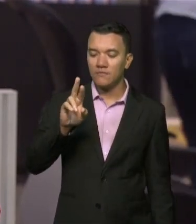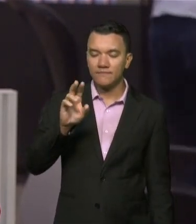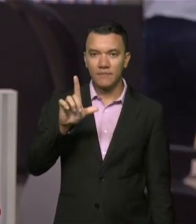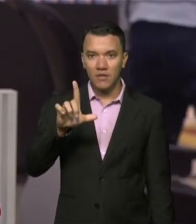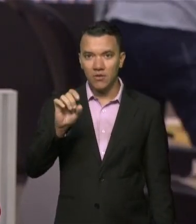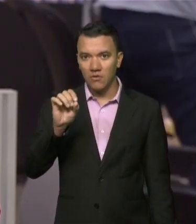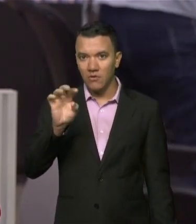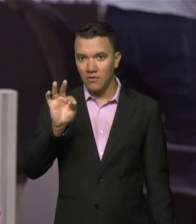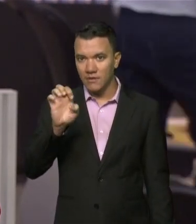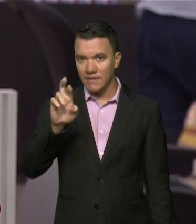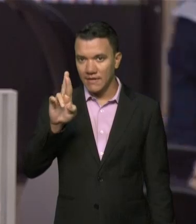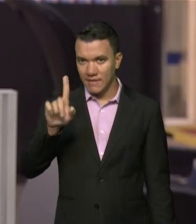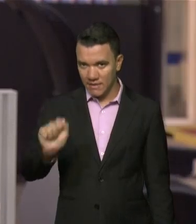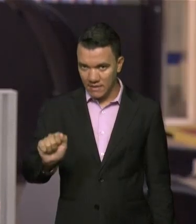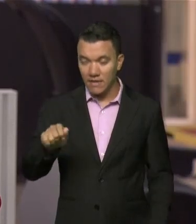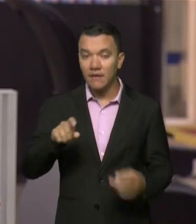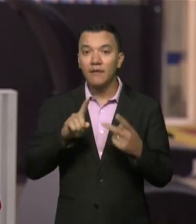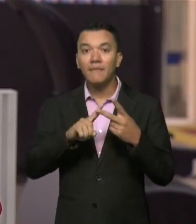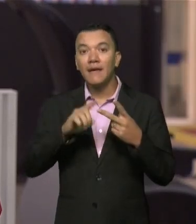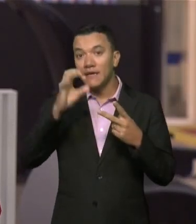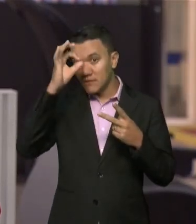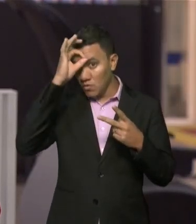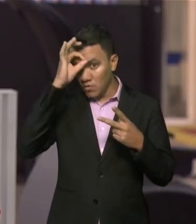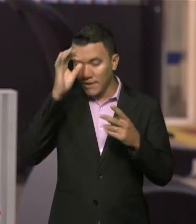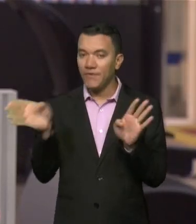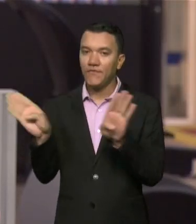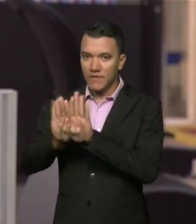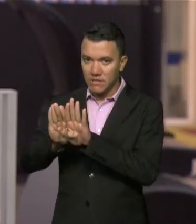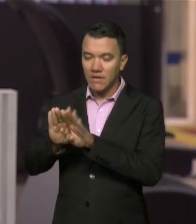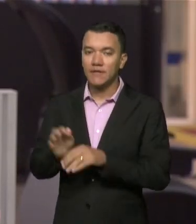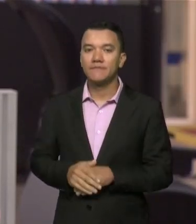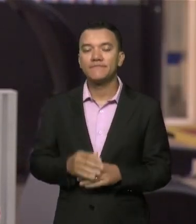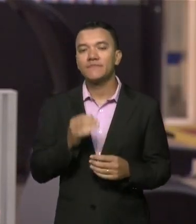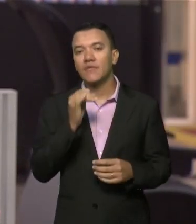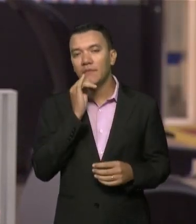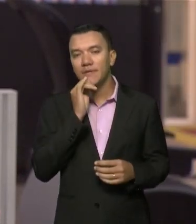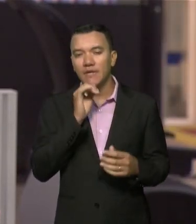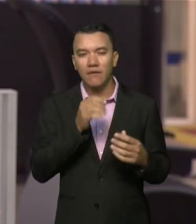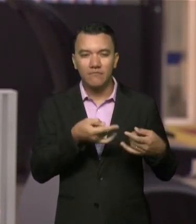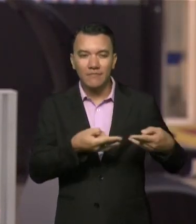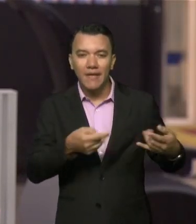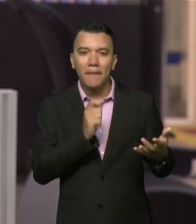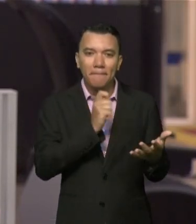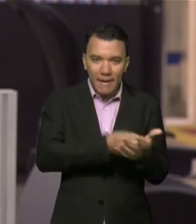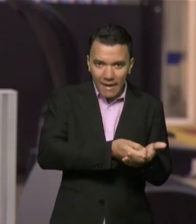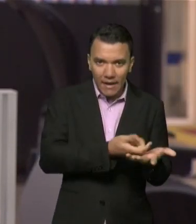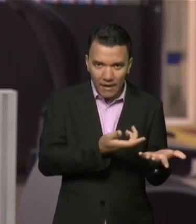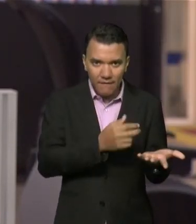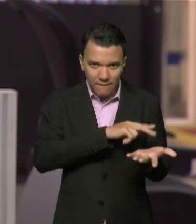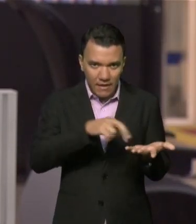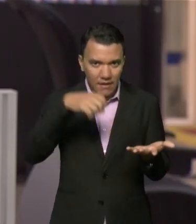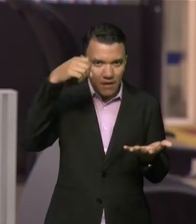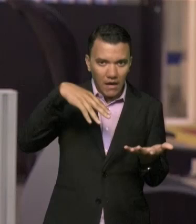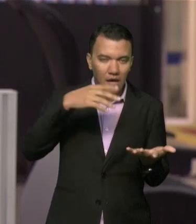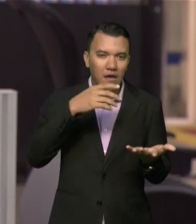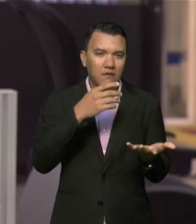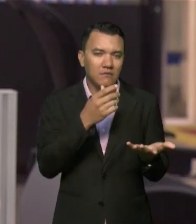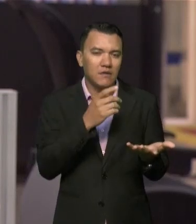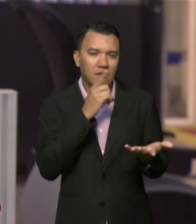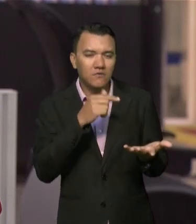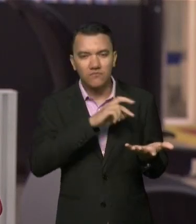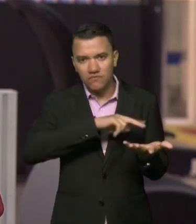dos Correios não vão funcionar. Com isso, os vencimentos de contas, incluindo boletos de contas de